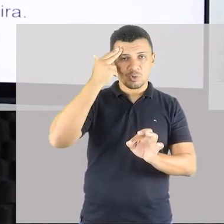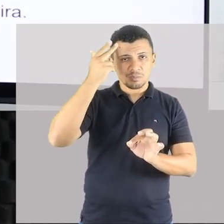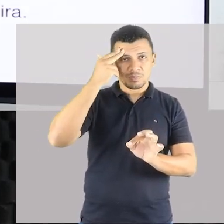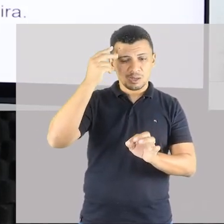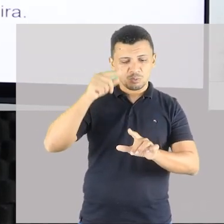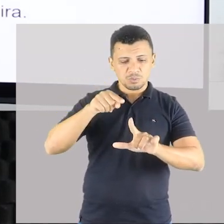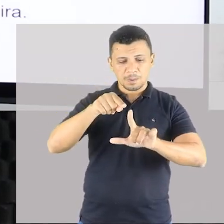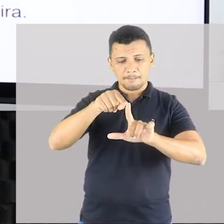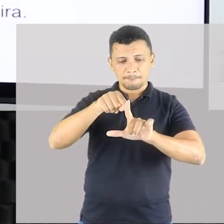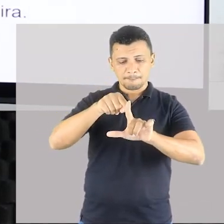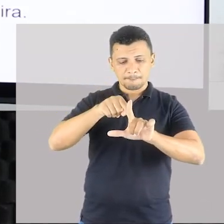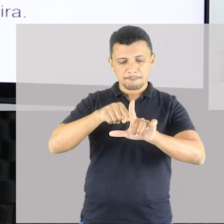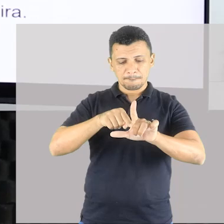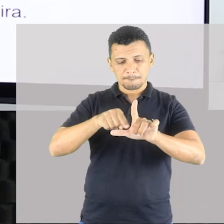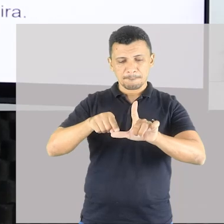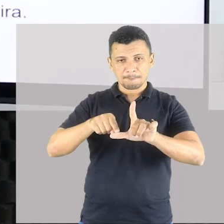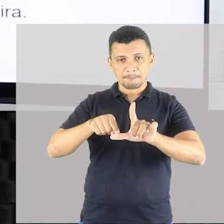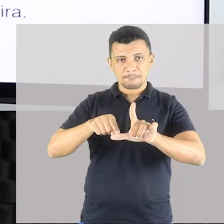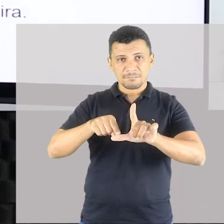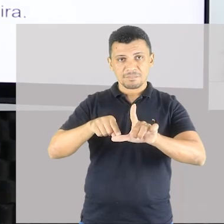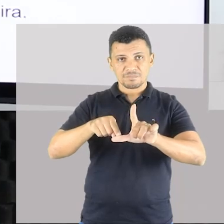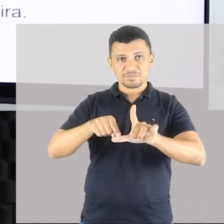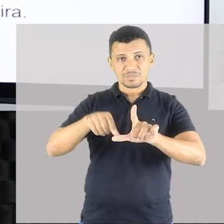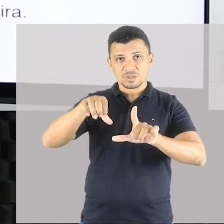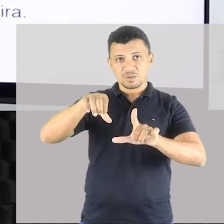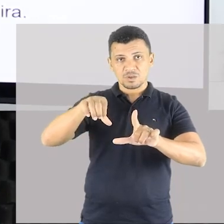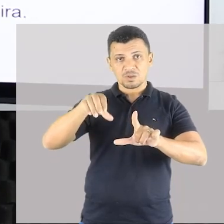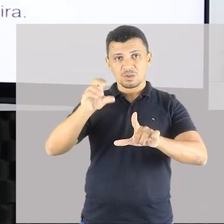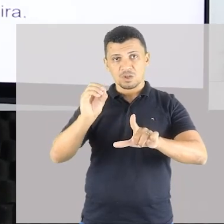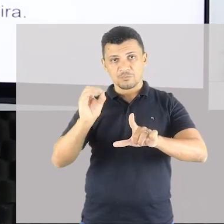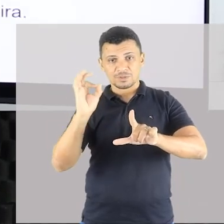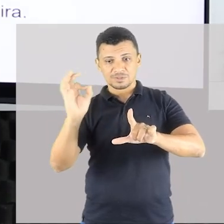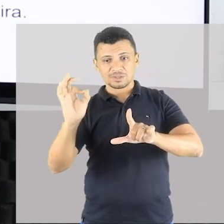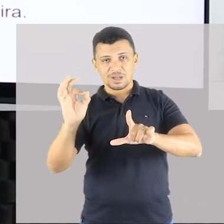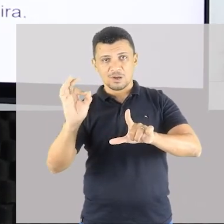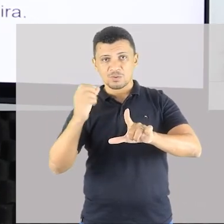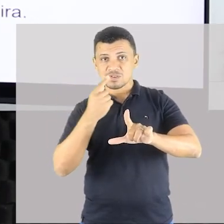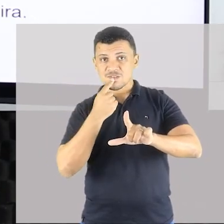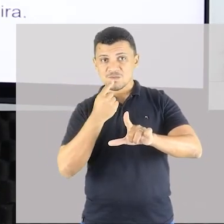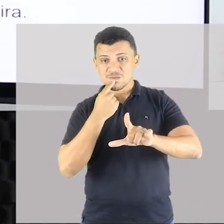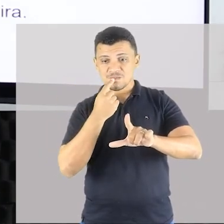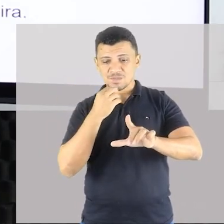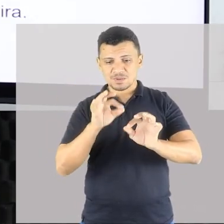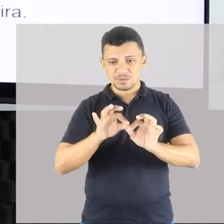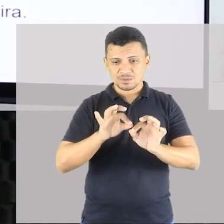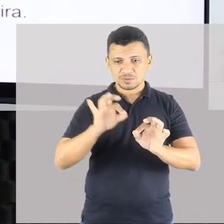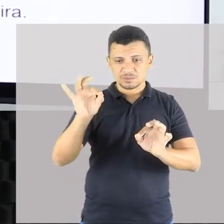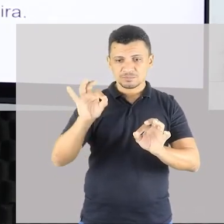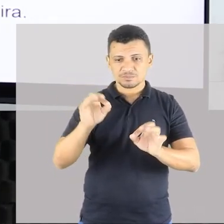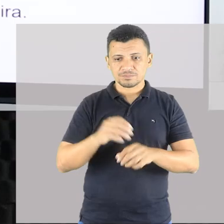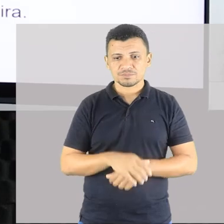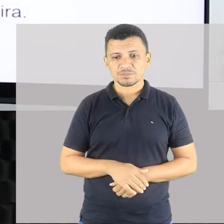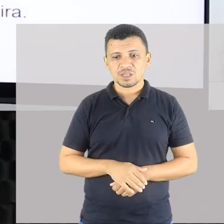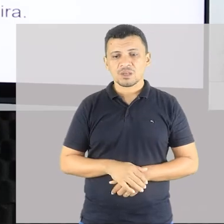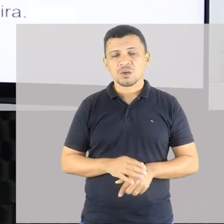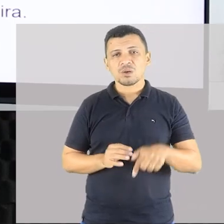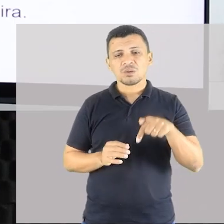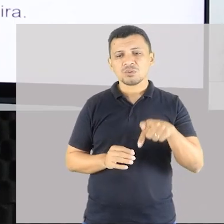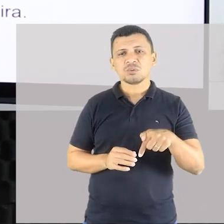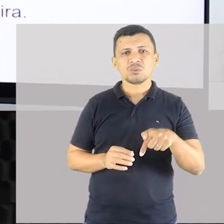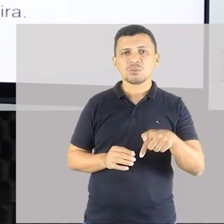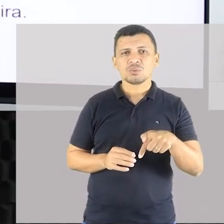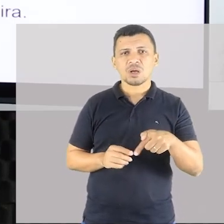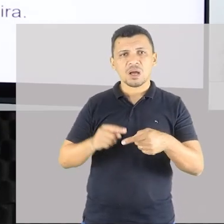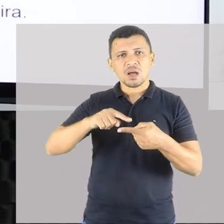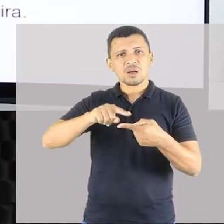ó. Por ela ser perpendicular, o nome dela é normal. Essa reta vermelha. O ângulo θ é formado ó,